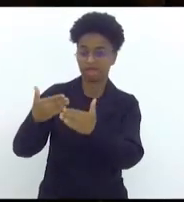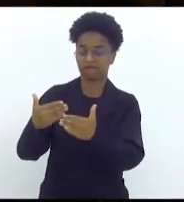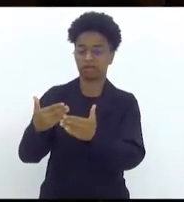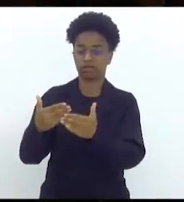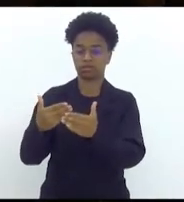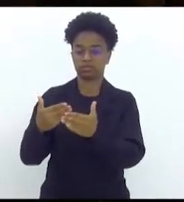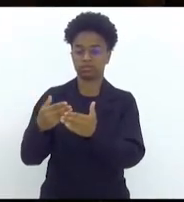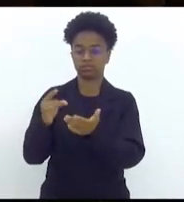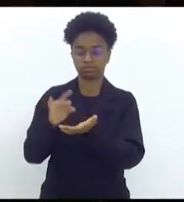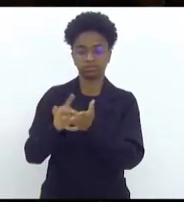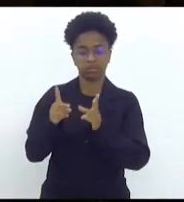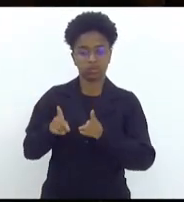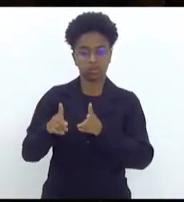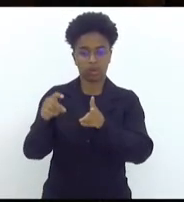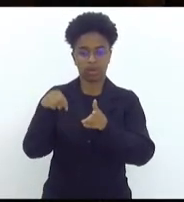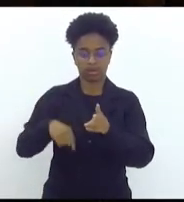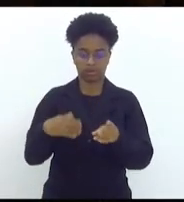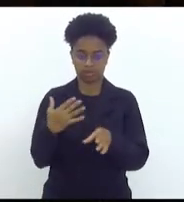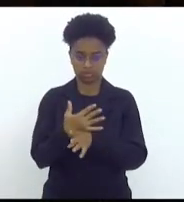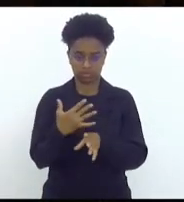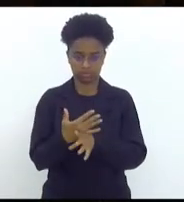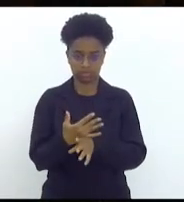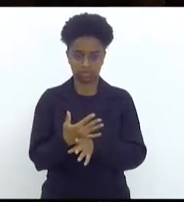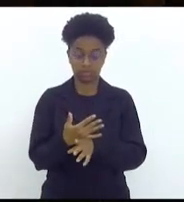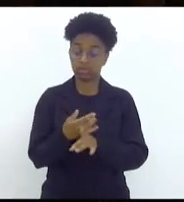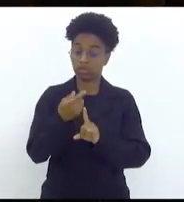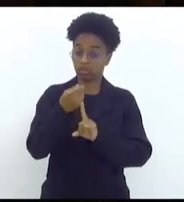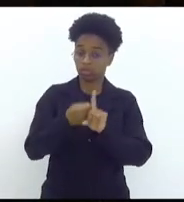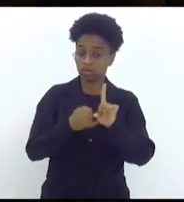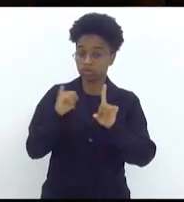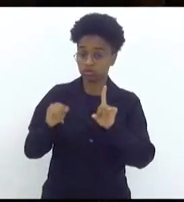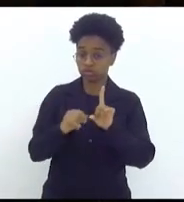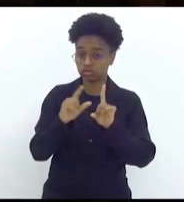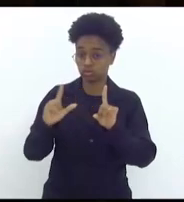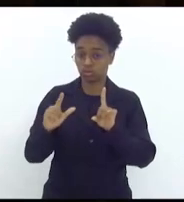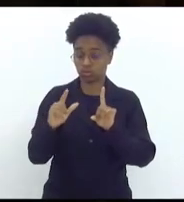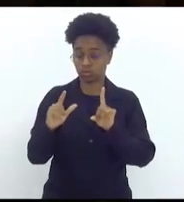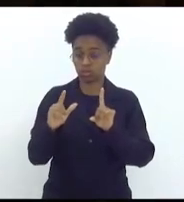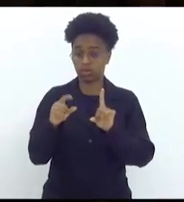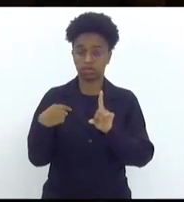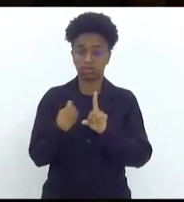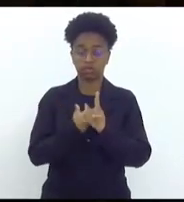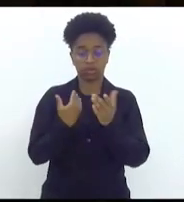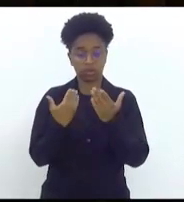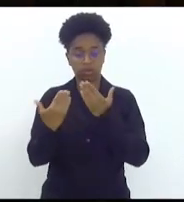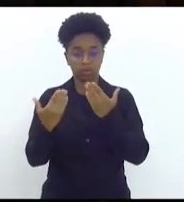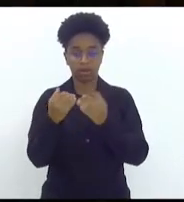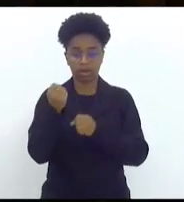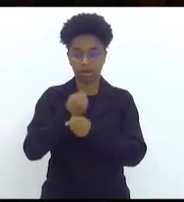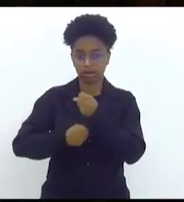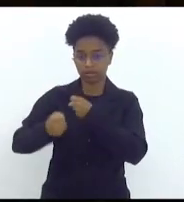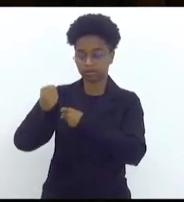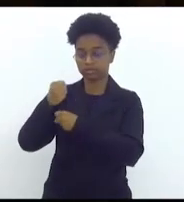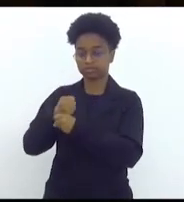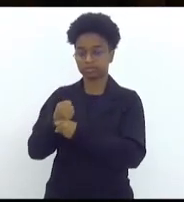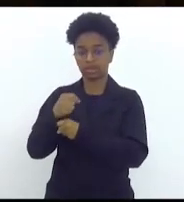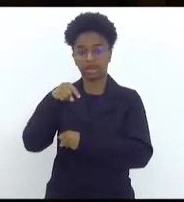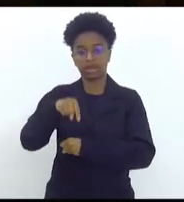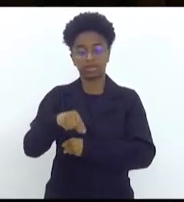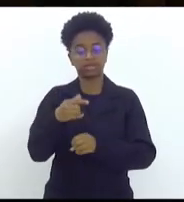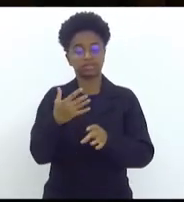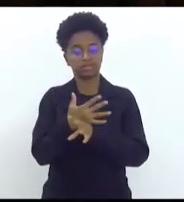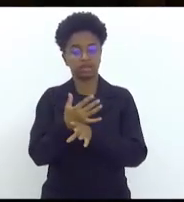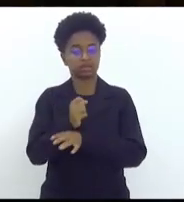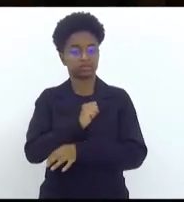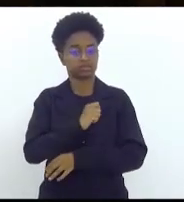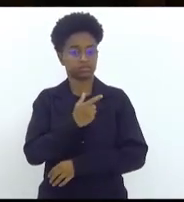seguem na nossa cidade só no mês de julho agora não comparativo com o ano anterior a cidade de São